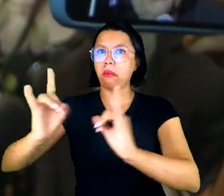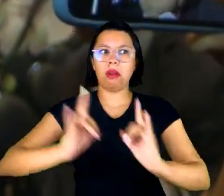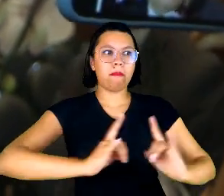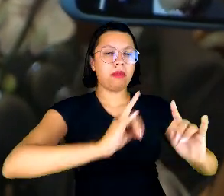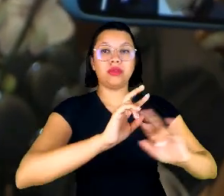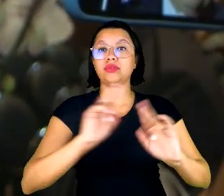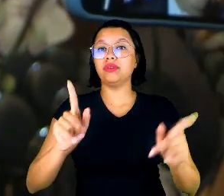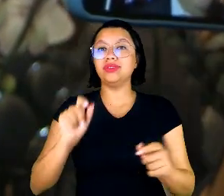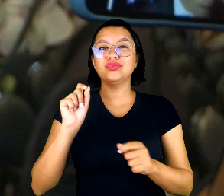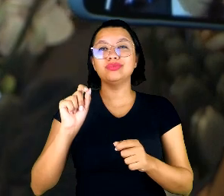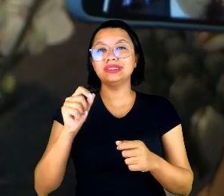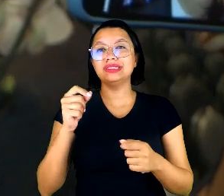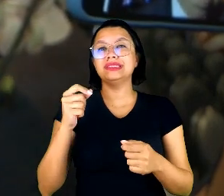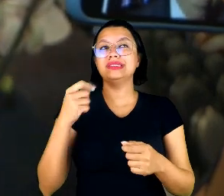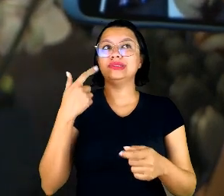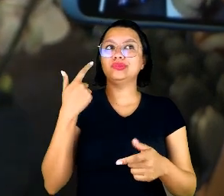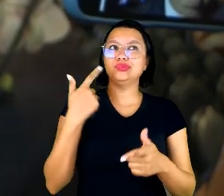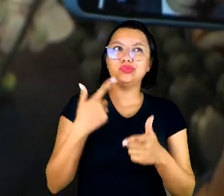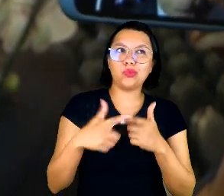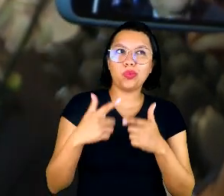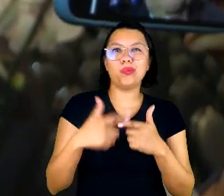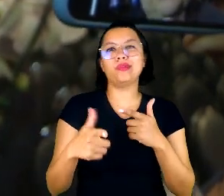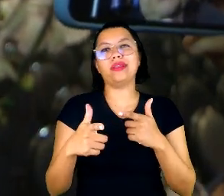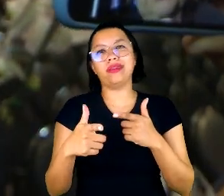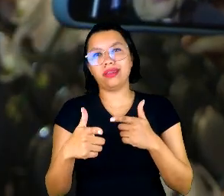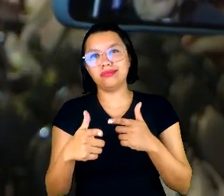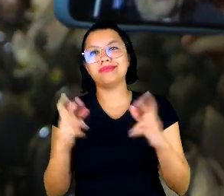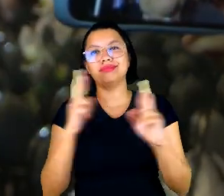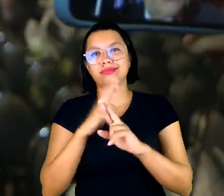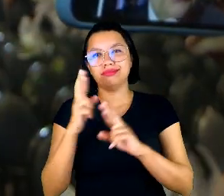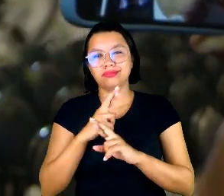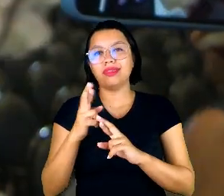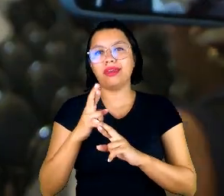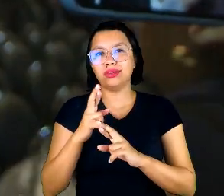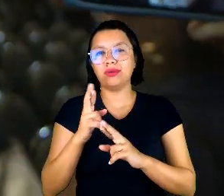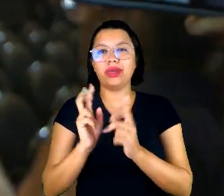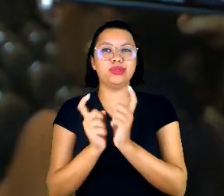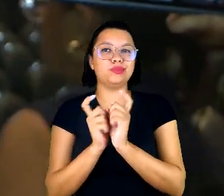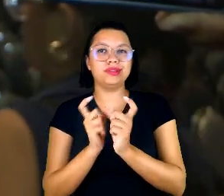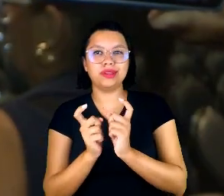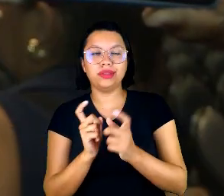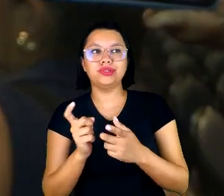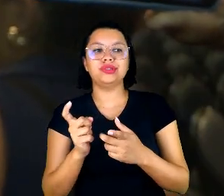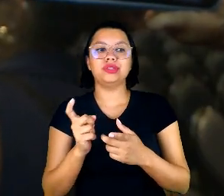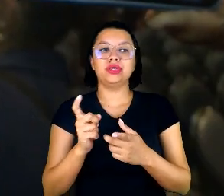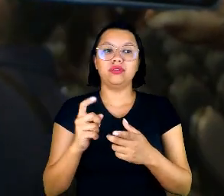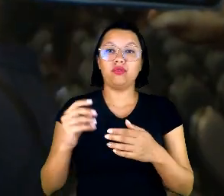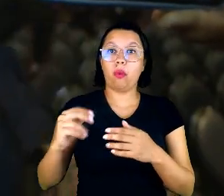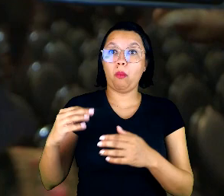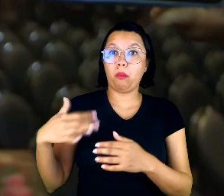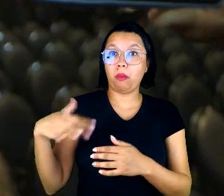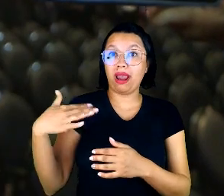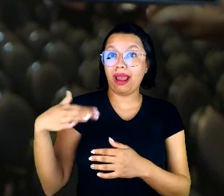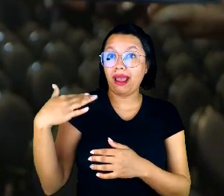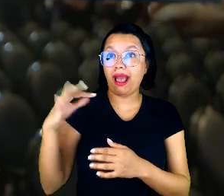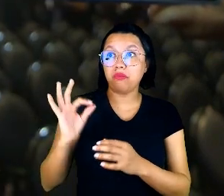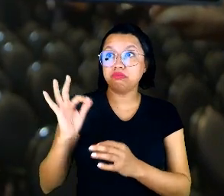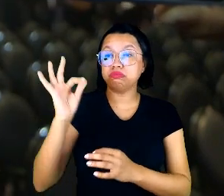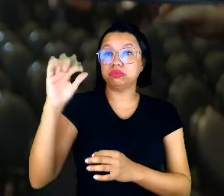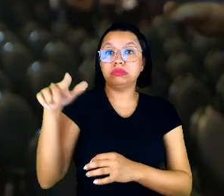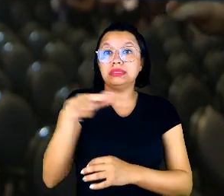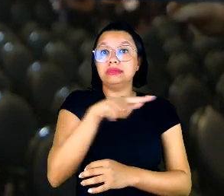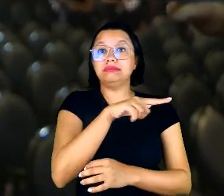diferentes, o que causava um transtorno em termos administrativos, aumento de custo de contratos de vigilância e